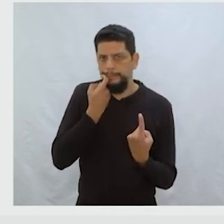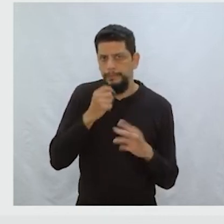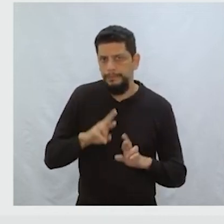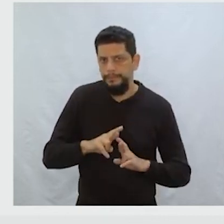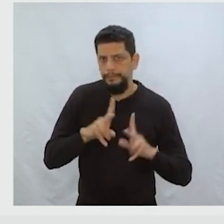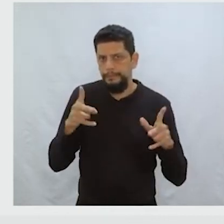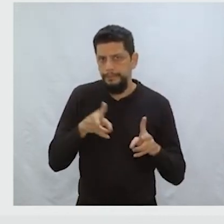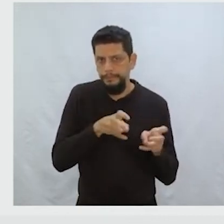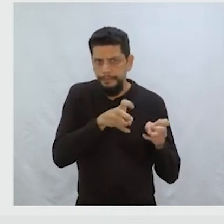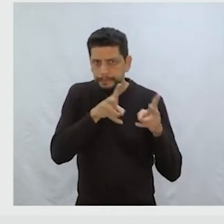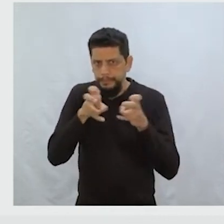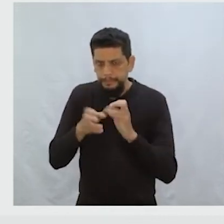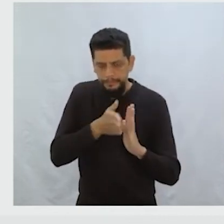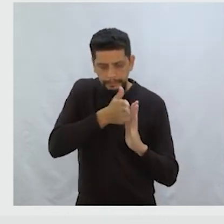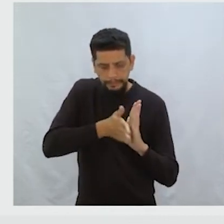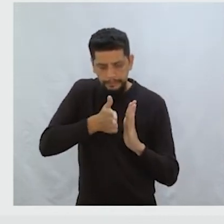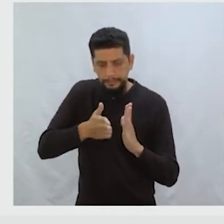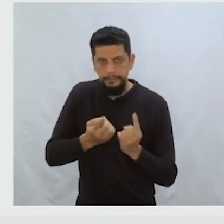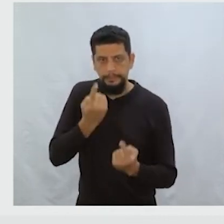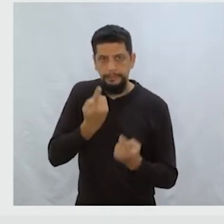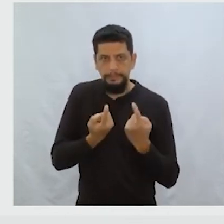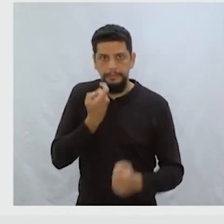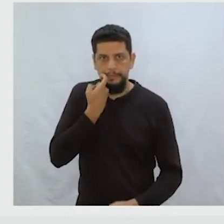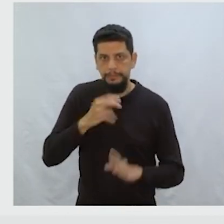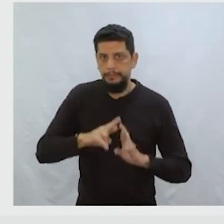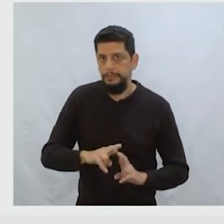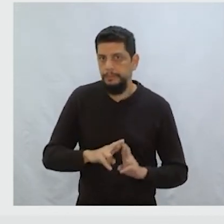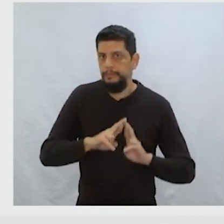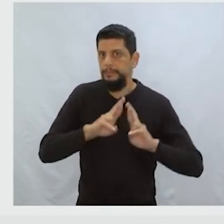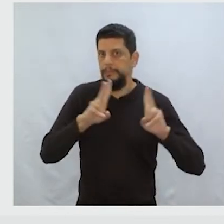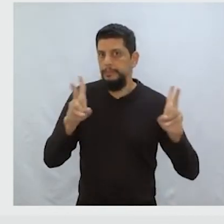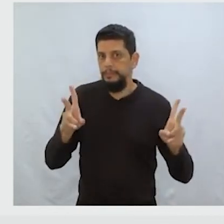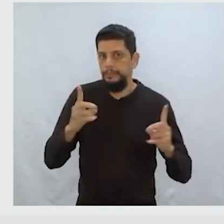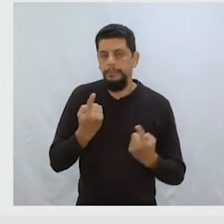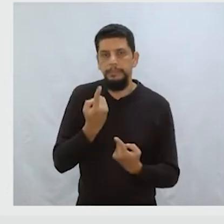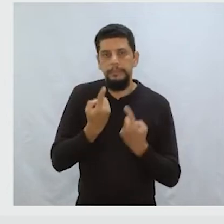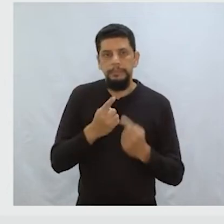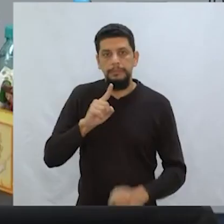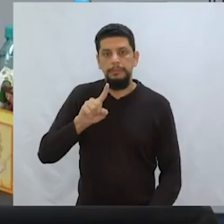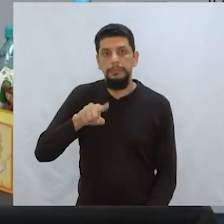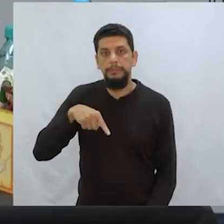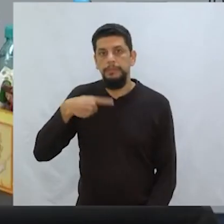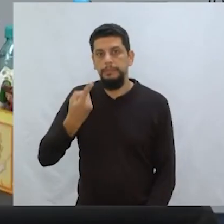pouco diferente. Observem bem a sequência. Qual peixe será que vem?